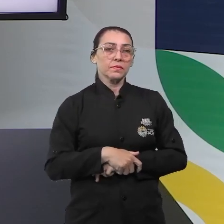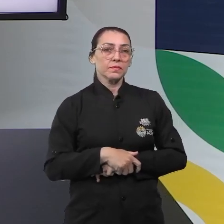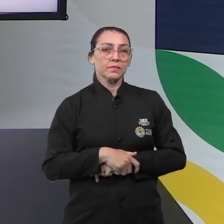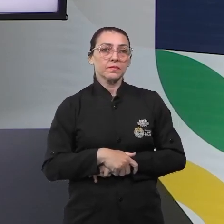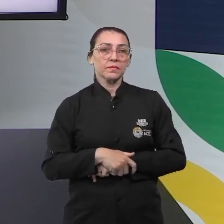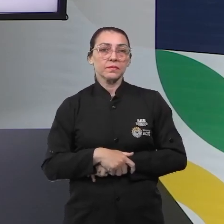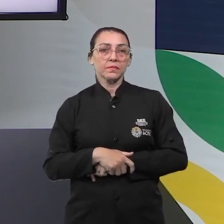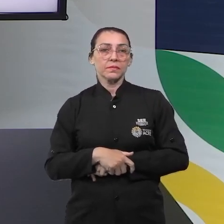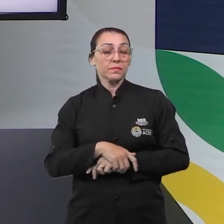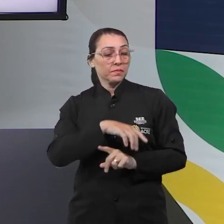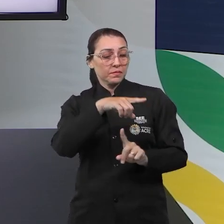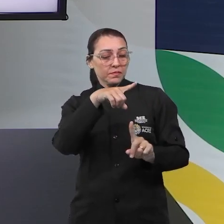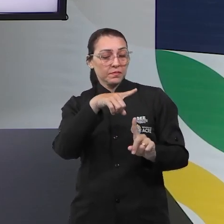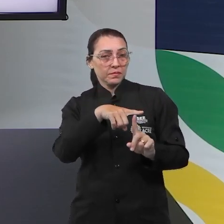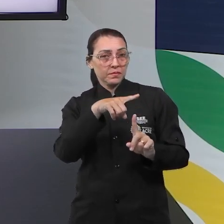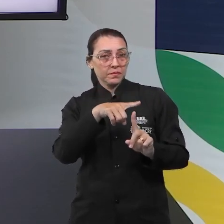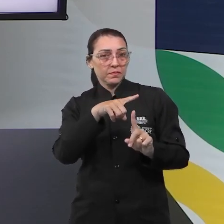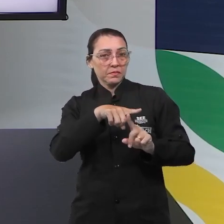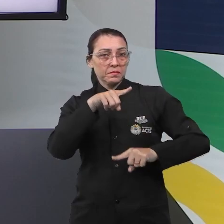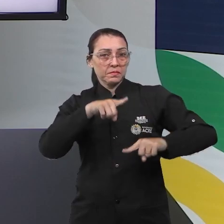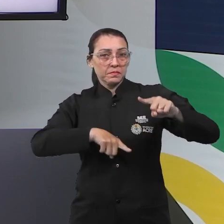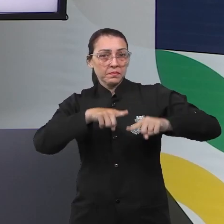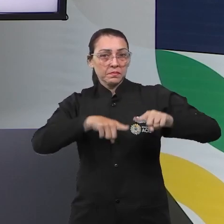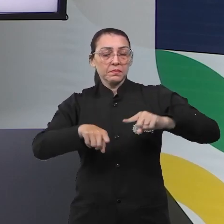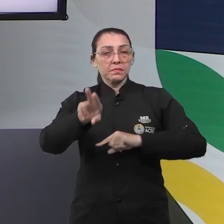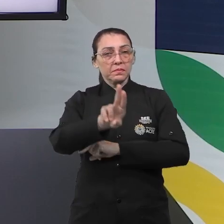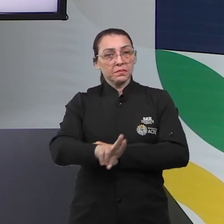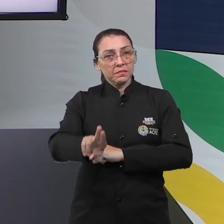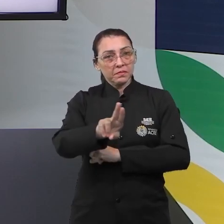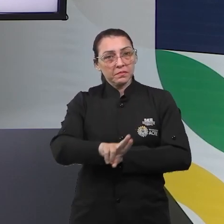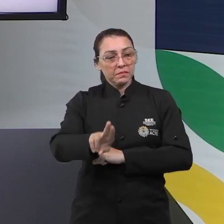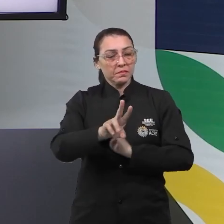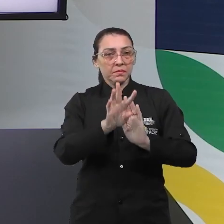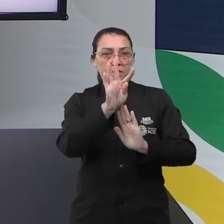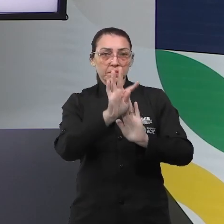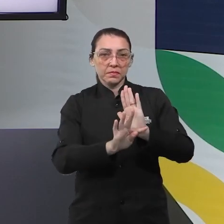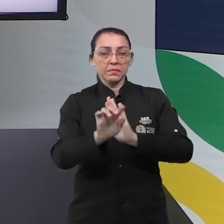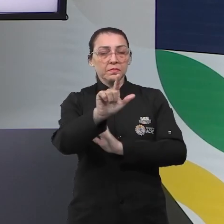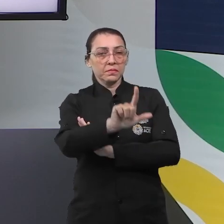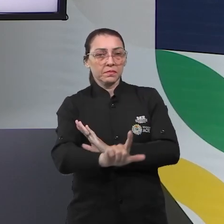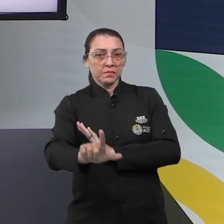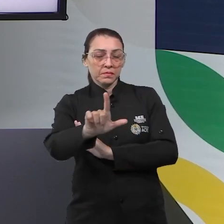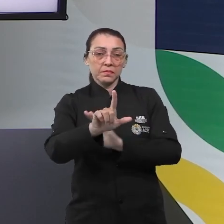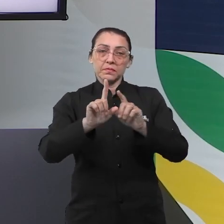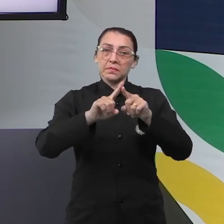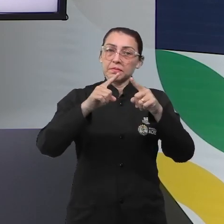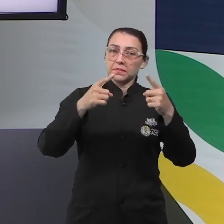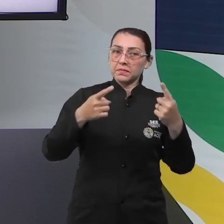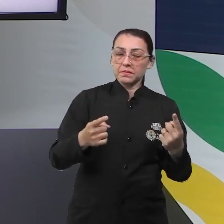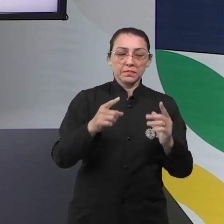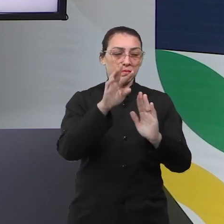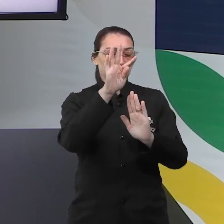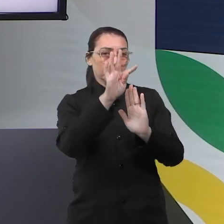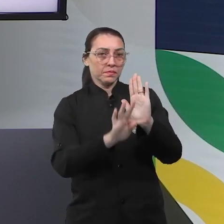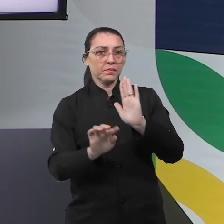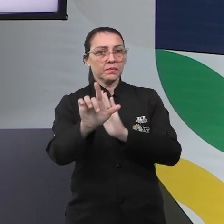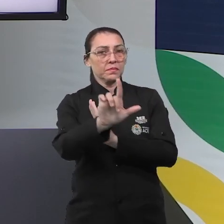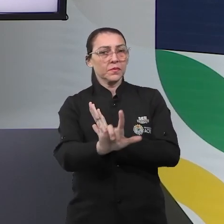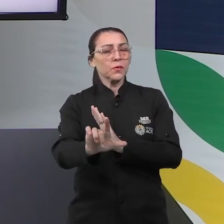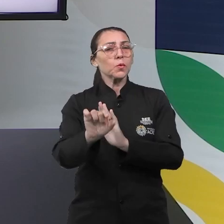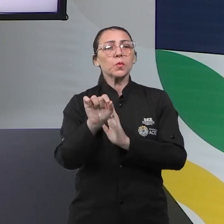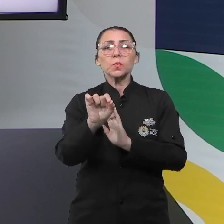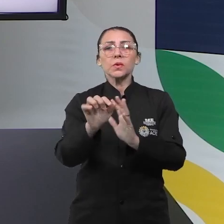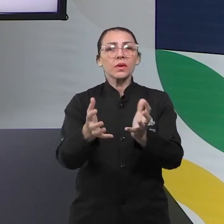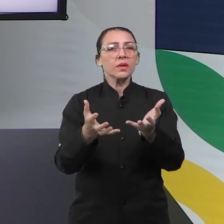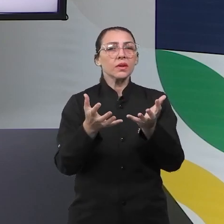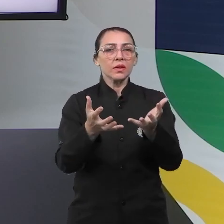esse tipo de recurso é muito utilizado nesses textos literários. Mas o texto literário, o que é que ele quer?